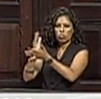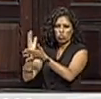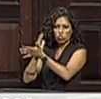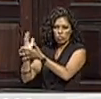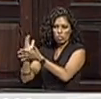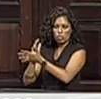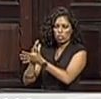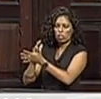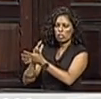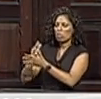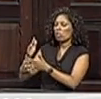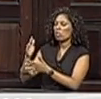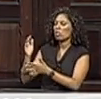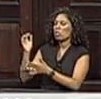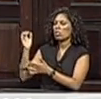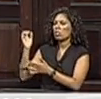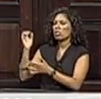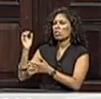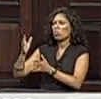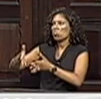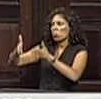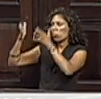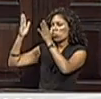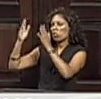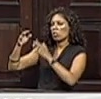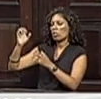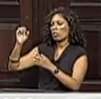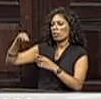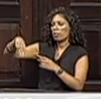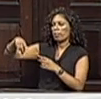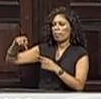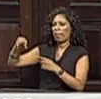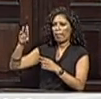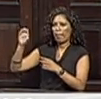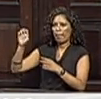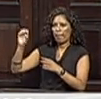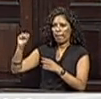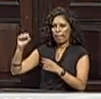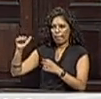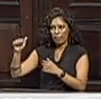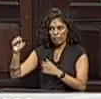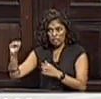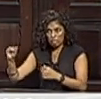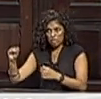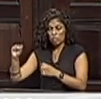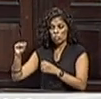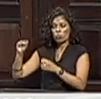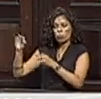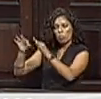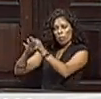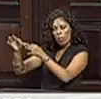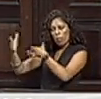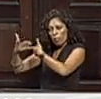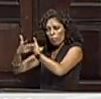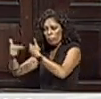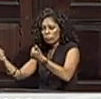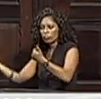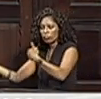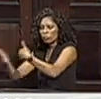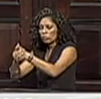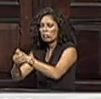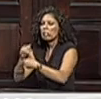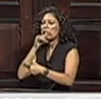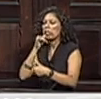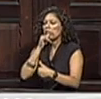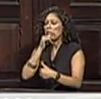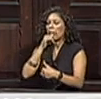de petróleo. Ela busca técnicos na área de petróleo. Mas na hora de enquadrá-los, de assinar a